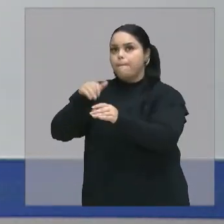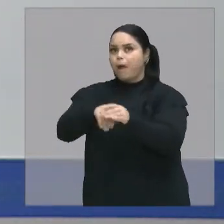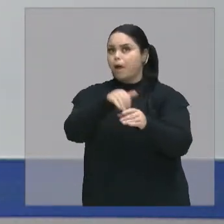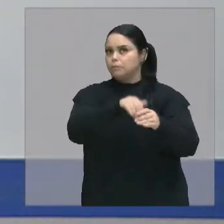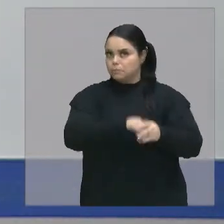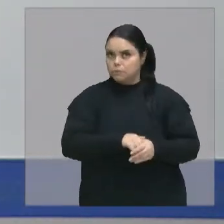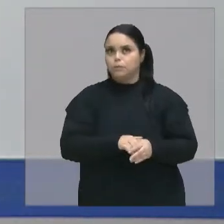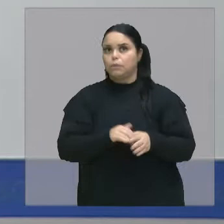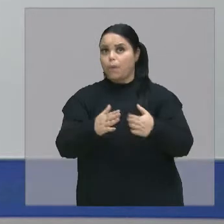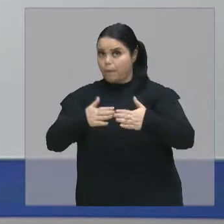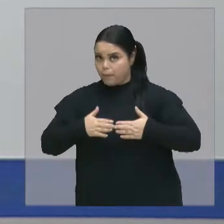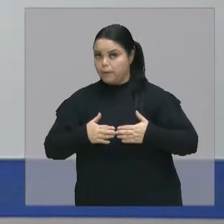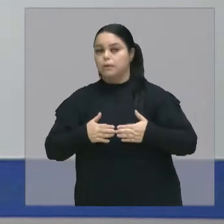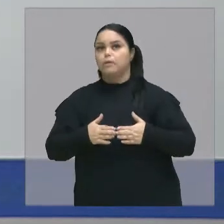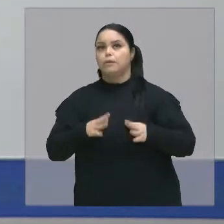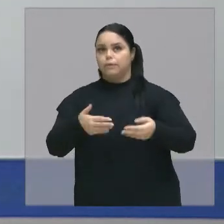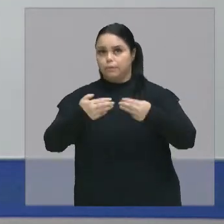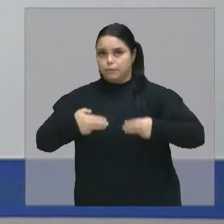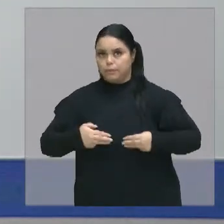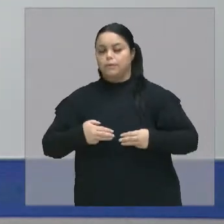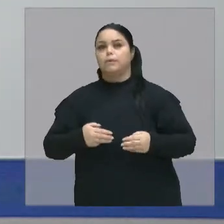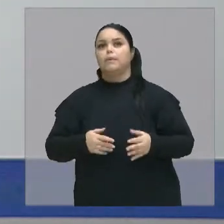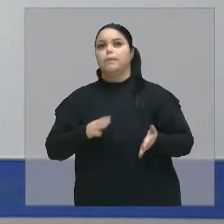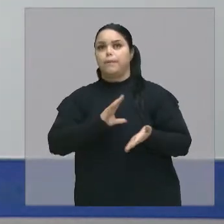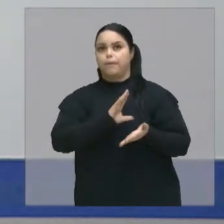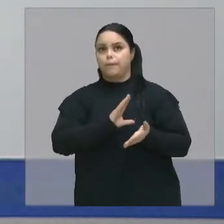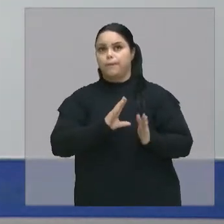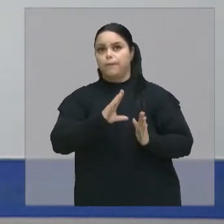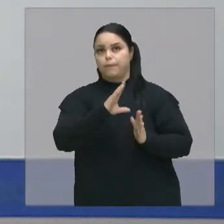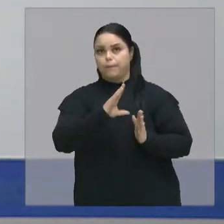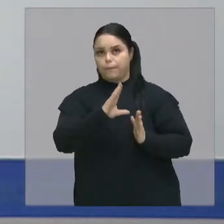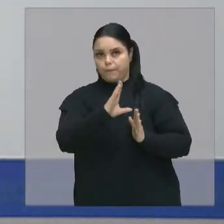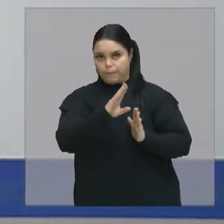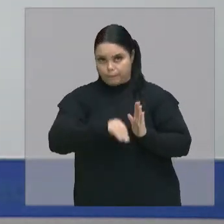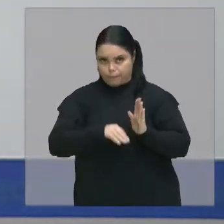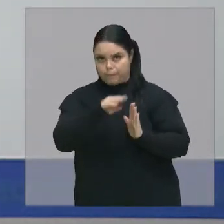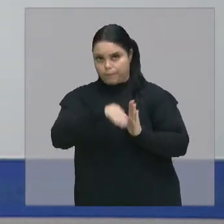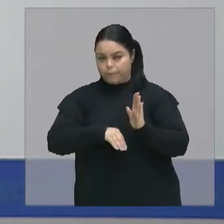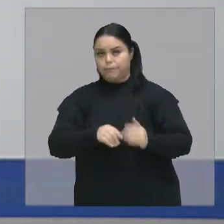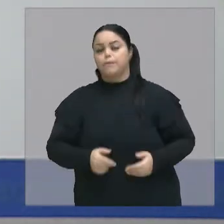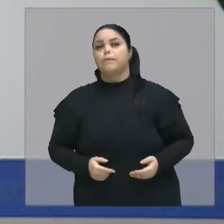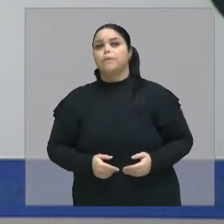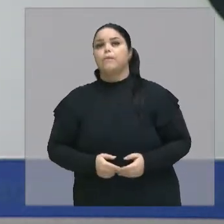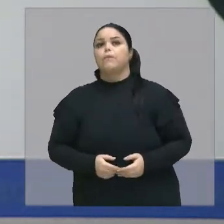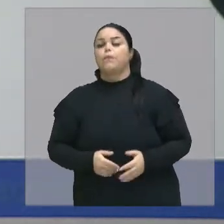os requerimentos e as moções constantes da pauta da sessão de hoje.